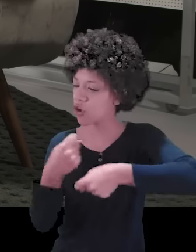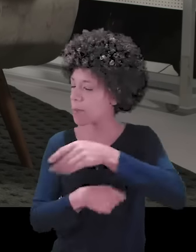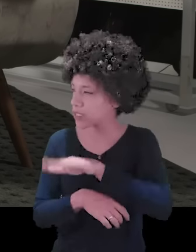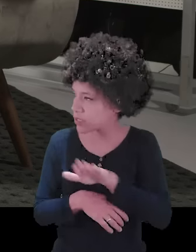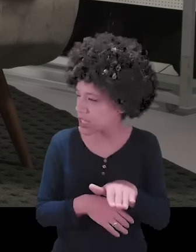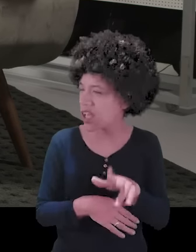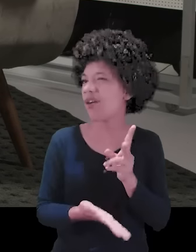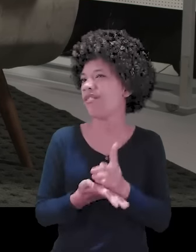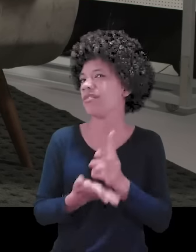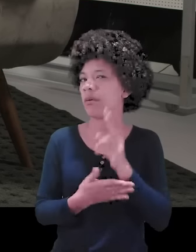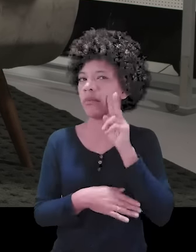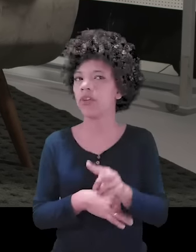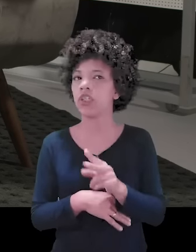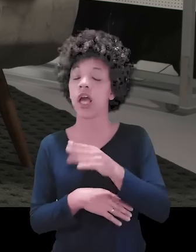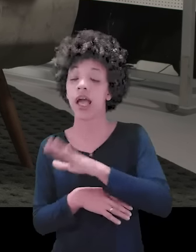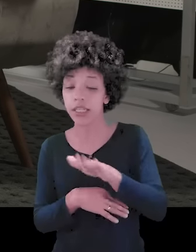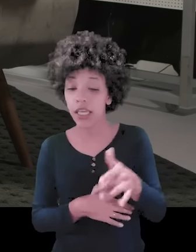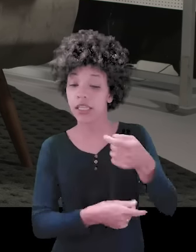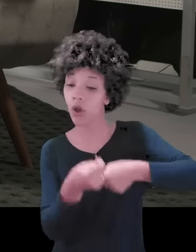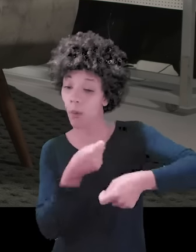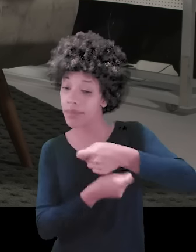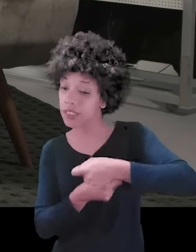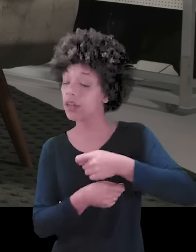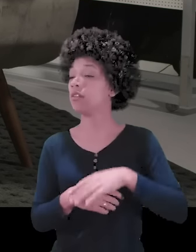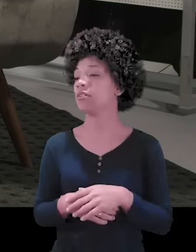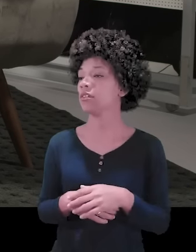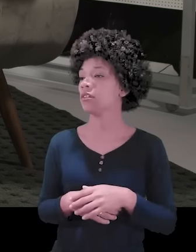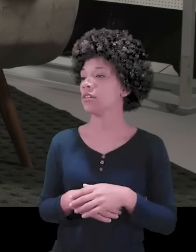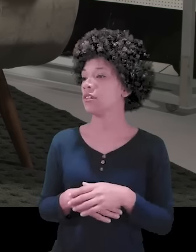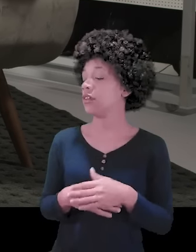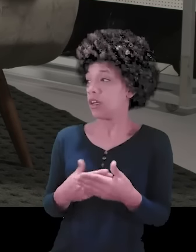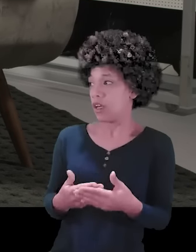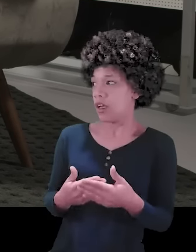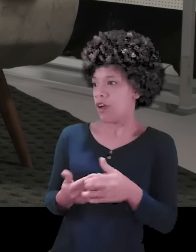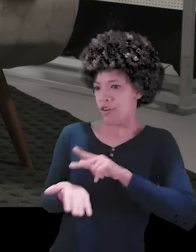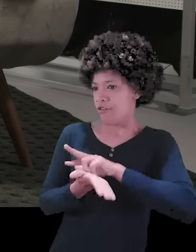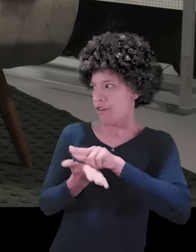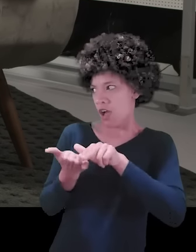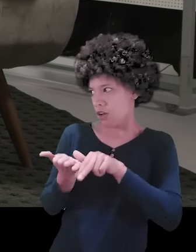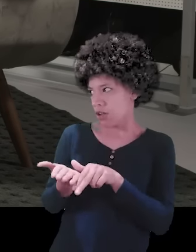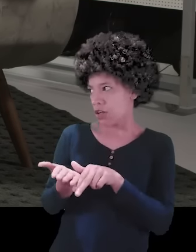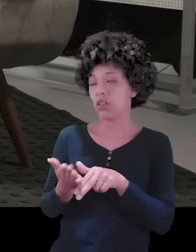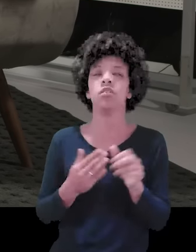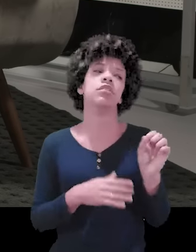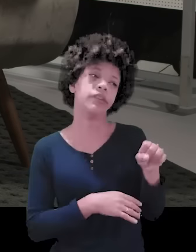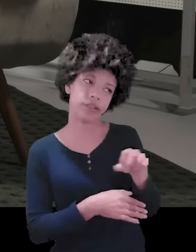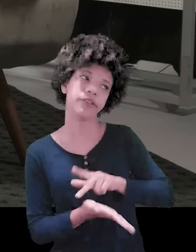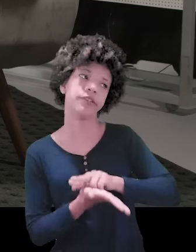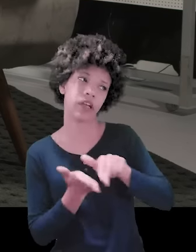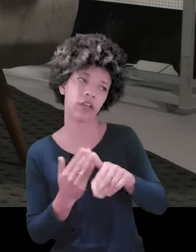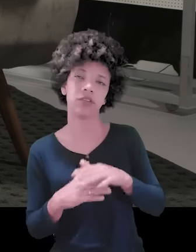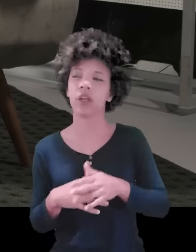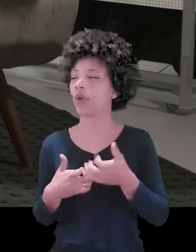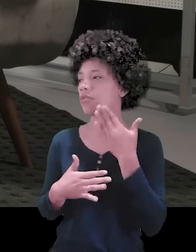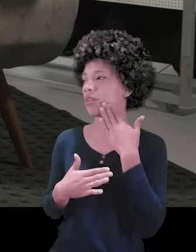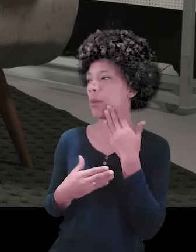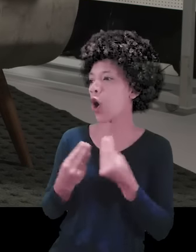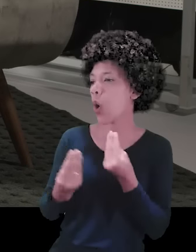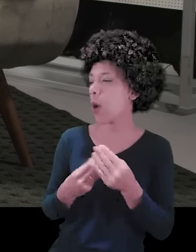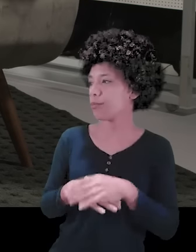comercializar crescer primeiro assim a criança foi comercializada tal deve ter vários da nova série eu queria saber quais são